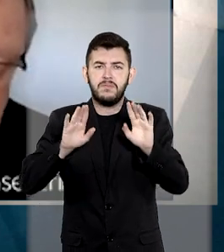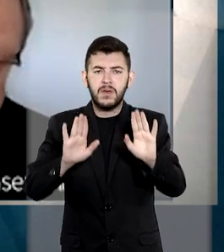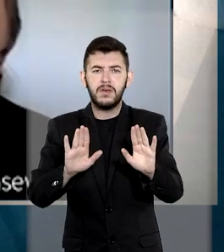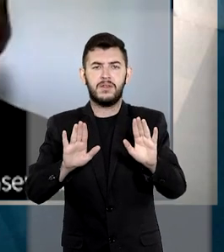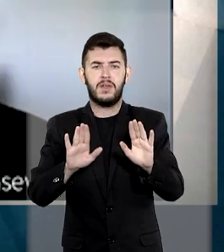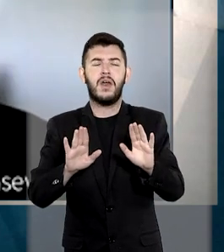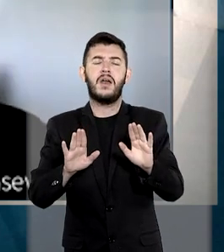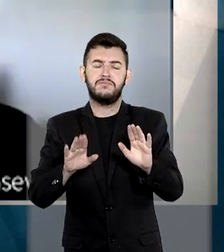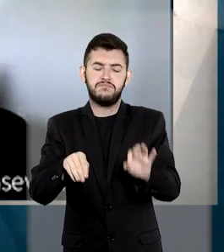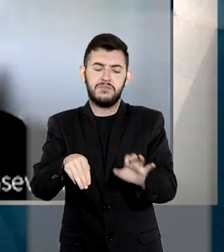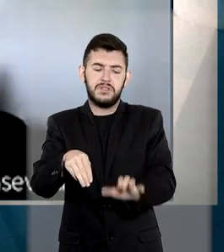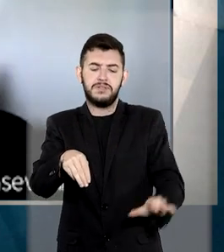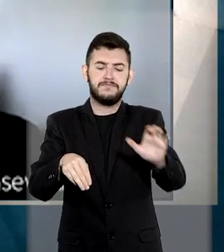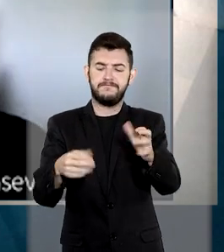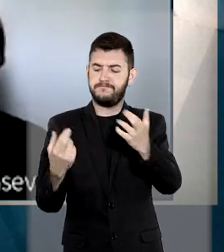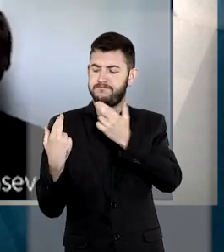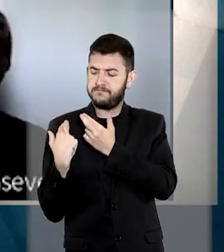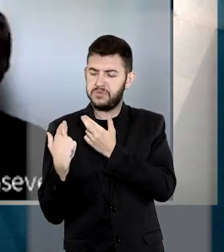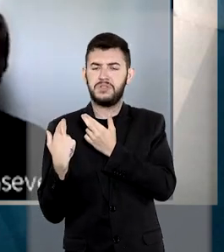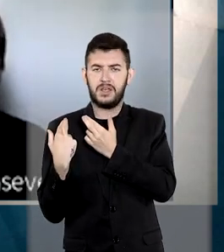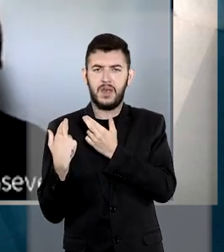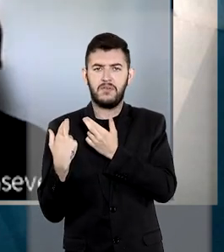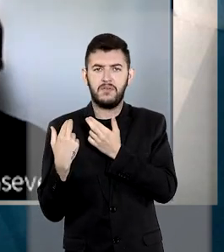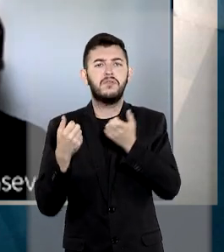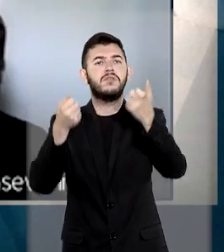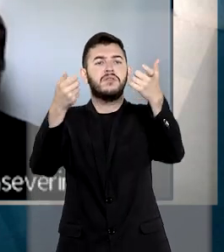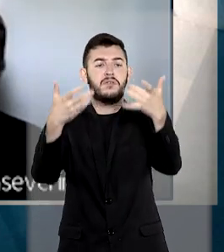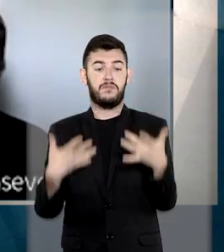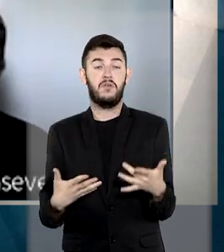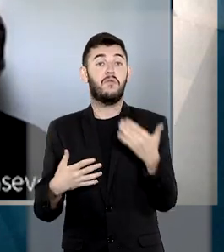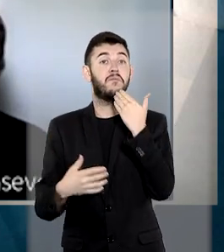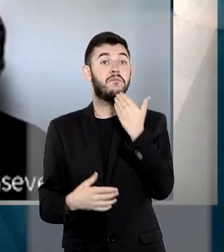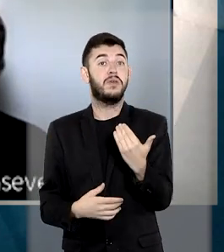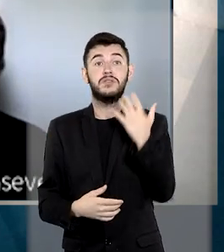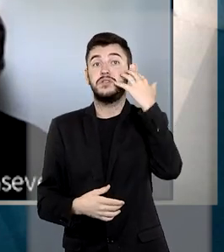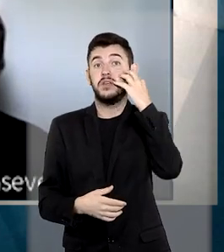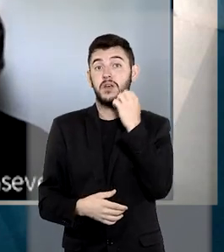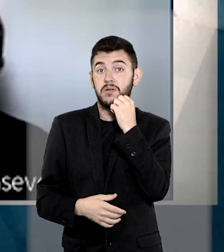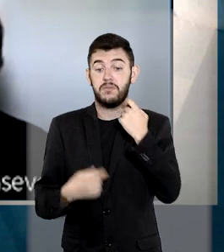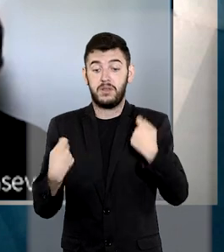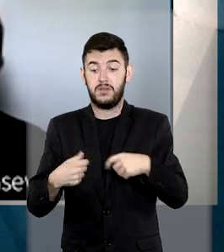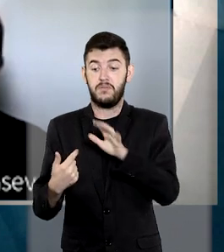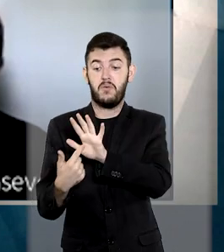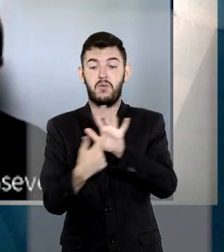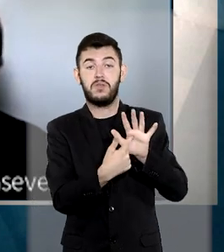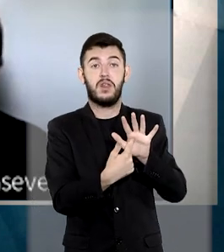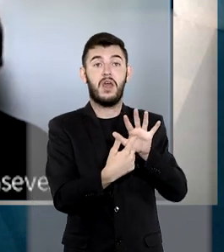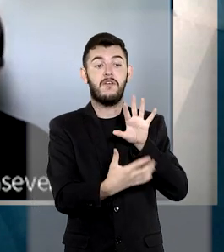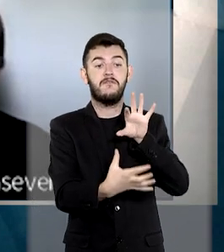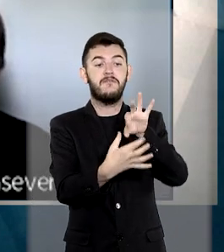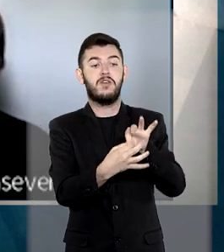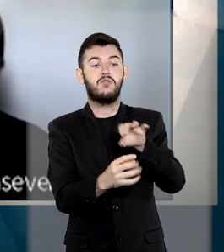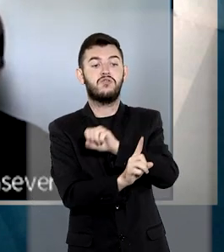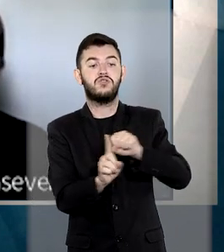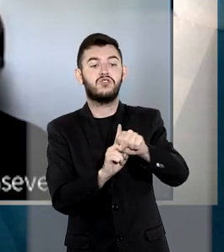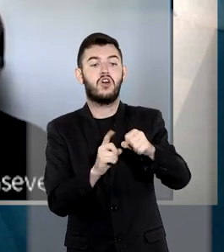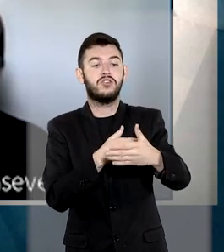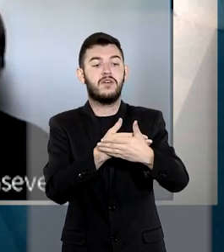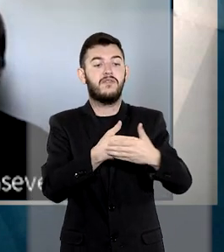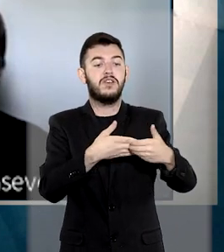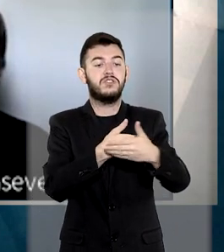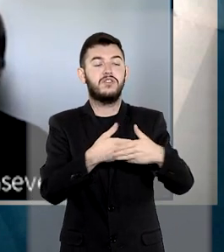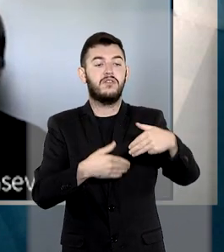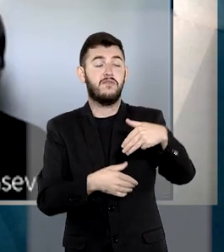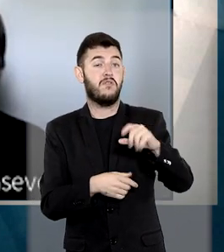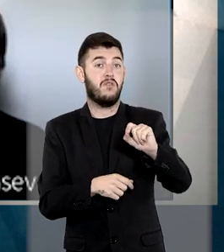caso analisado, a relatora observou que as razões do pedido de adoção sugerem que existe um vínculo socioafetivo